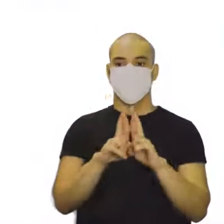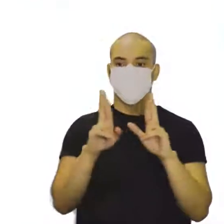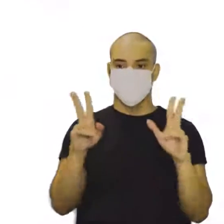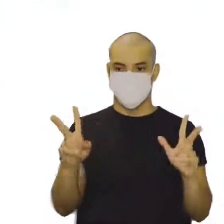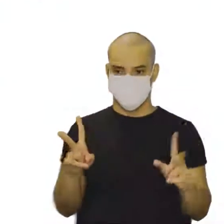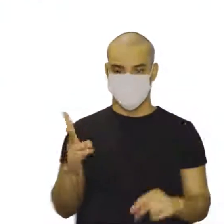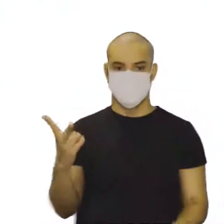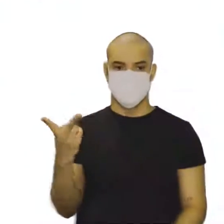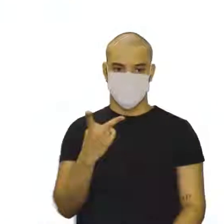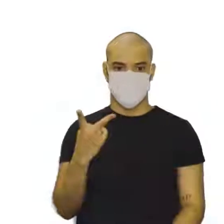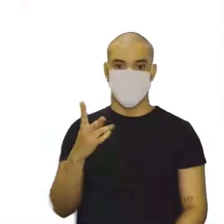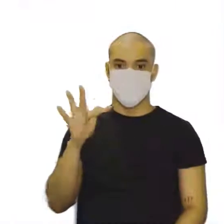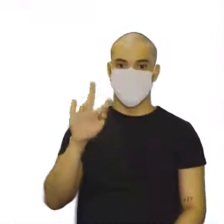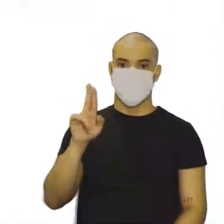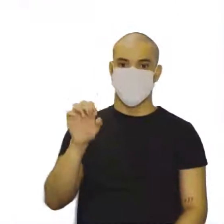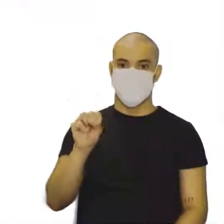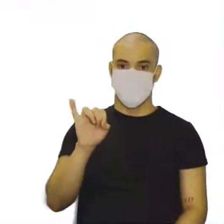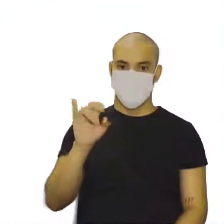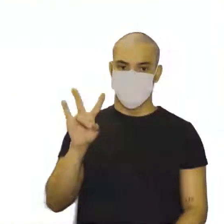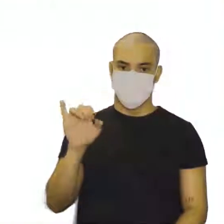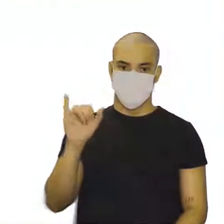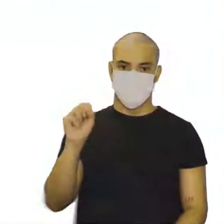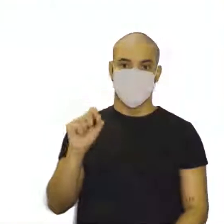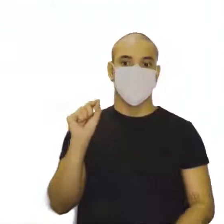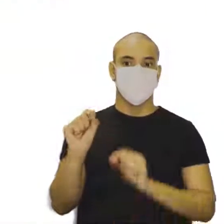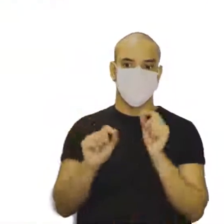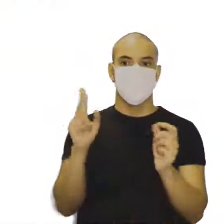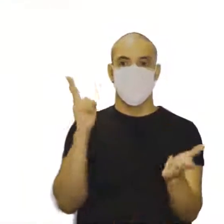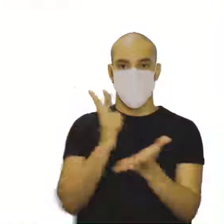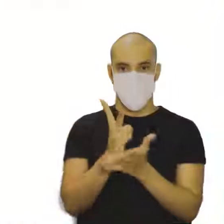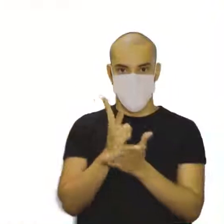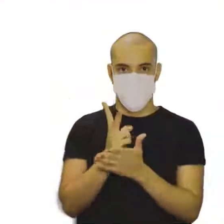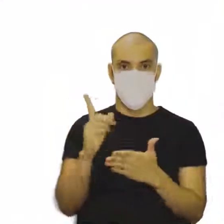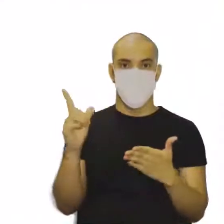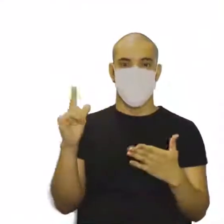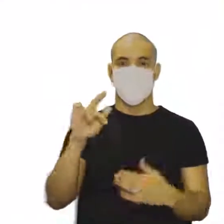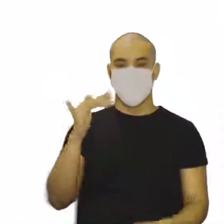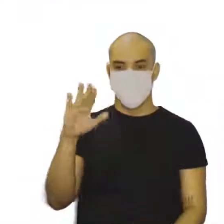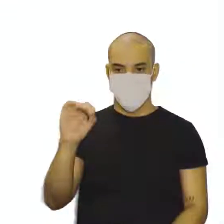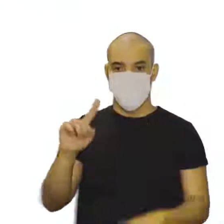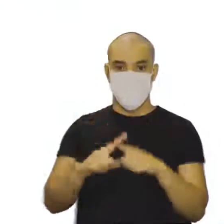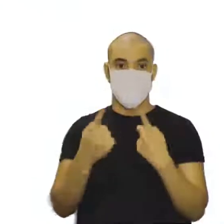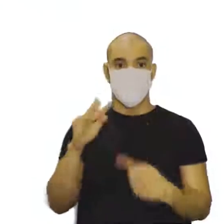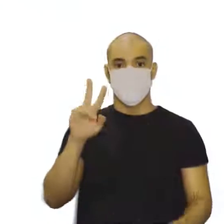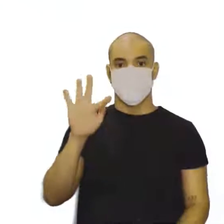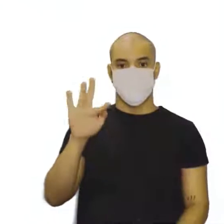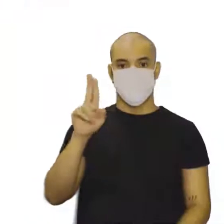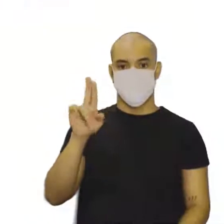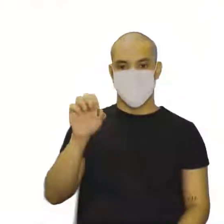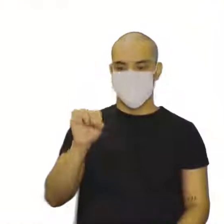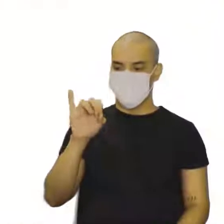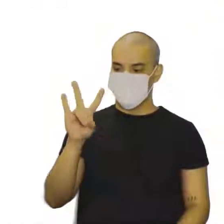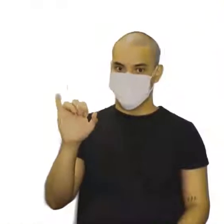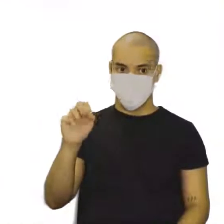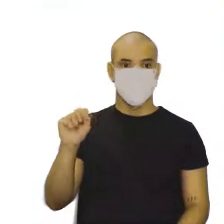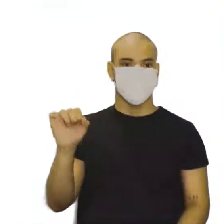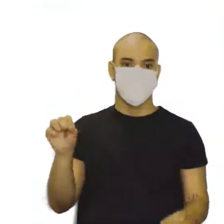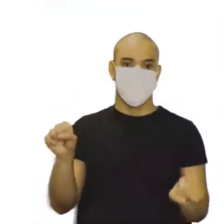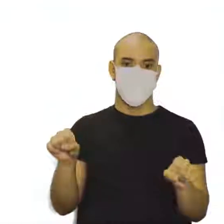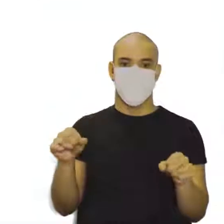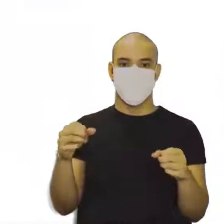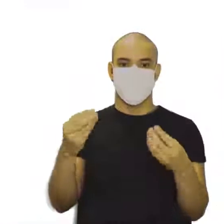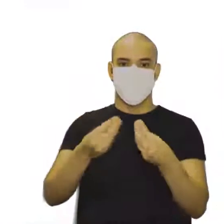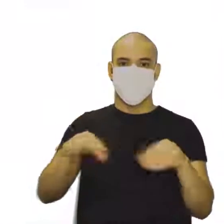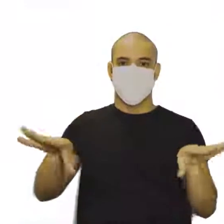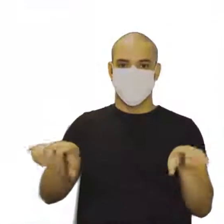diferença deles para os fusíveis, nesse caso, eles têm a mesma função, mas o fusível, pessoal, geralmente ele danifica,